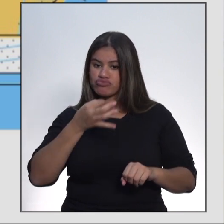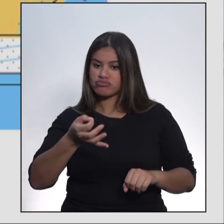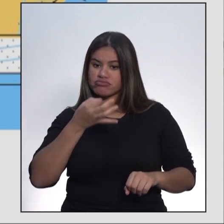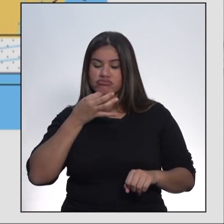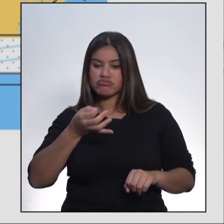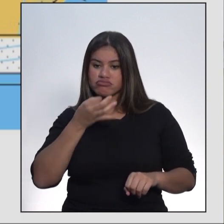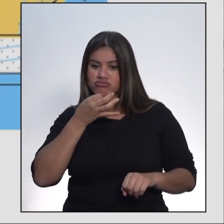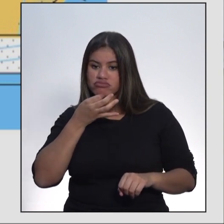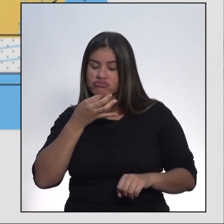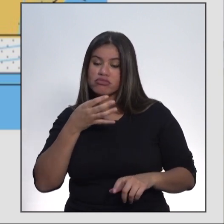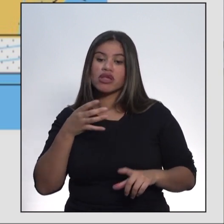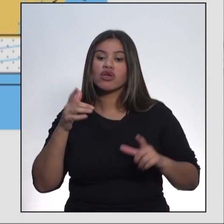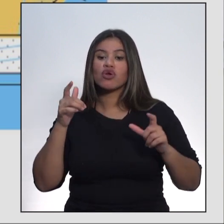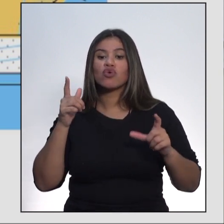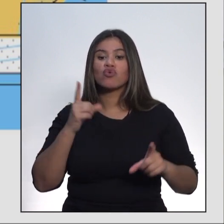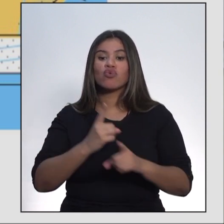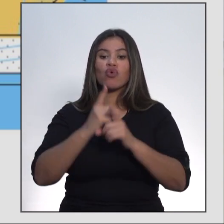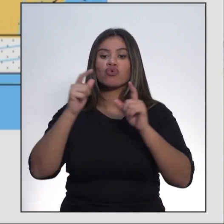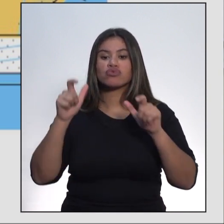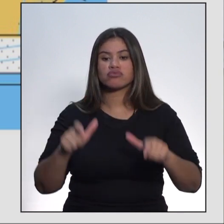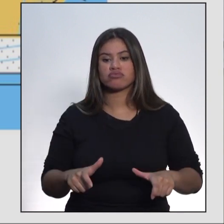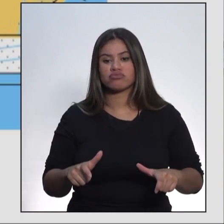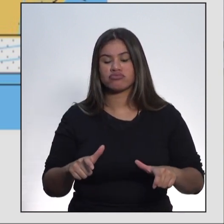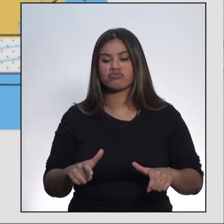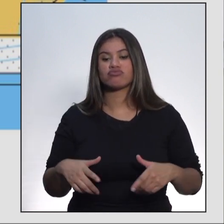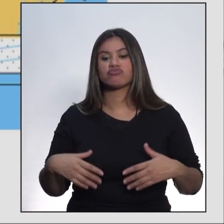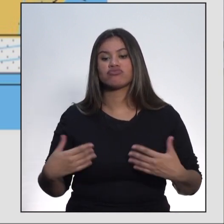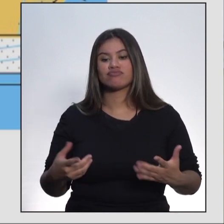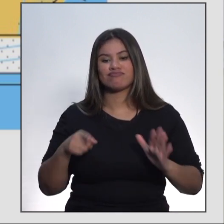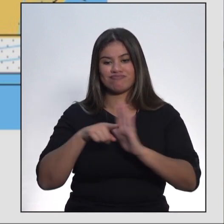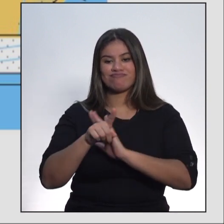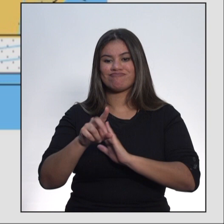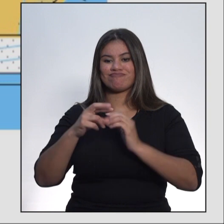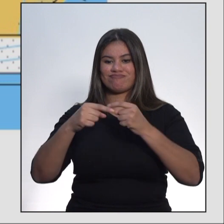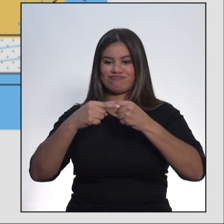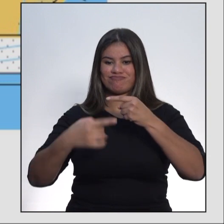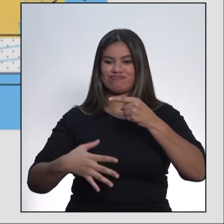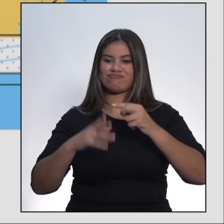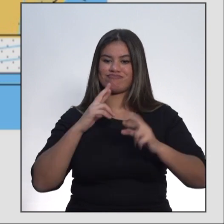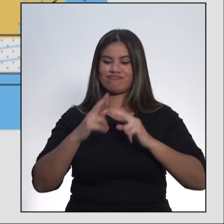esses artigos de opinião? Vou deixar essa perguntinha para vocês.